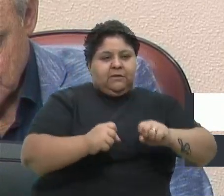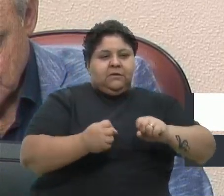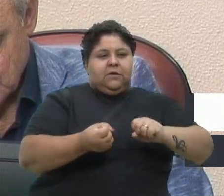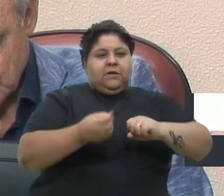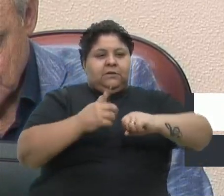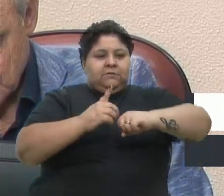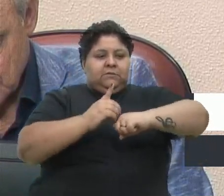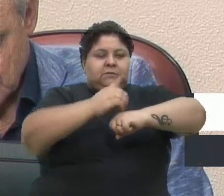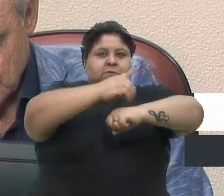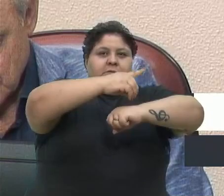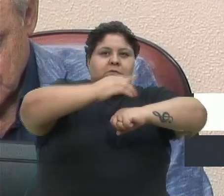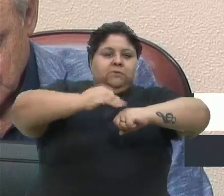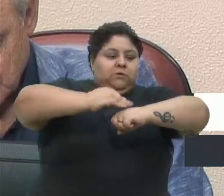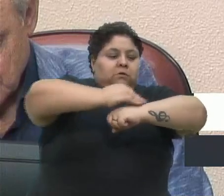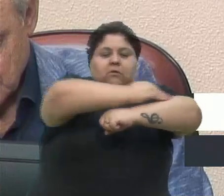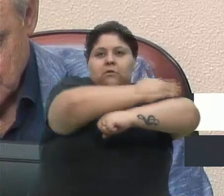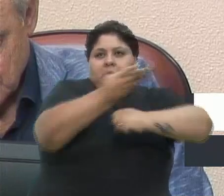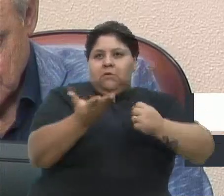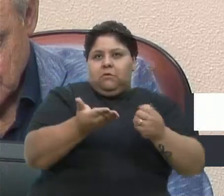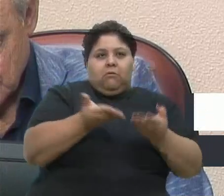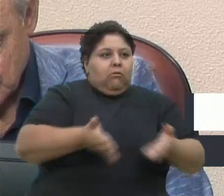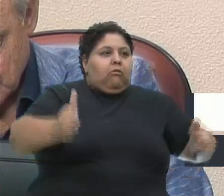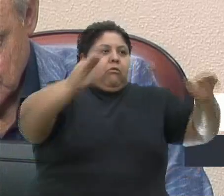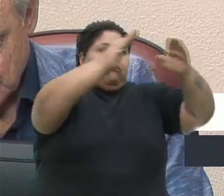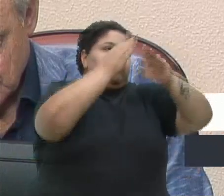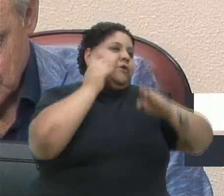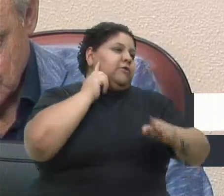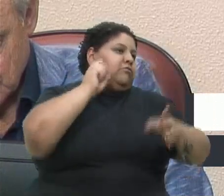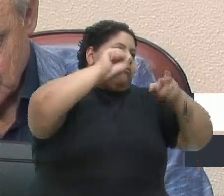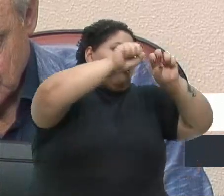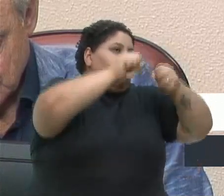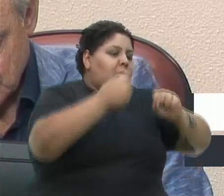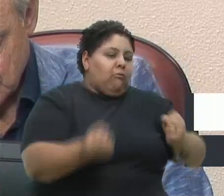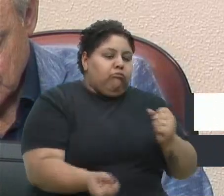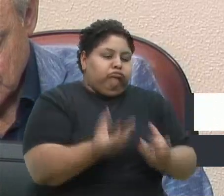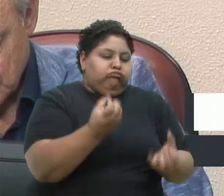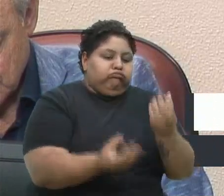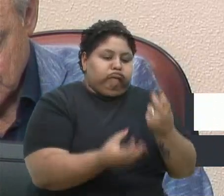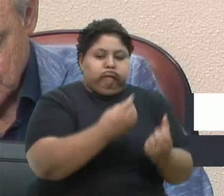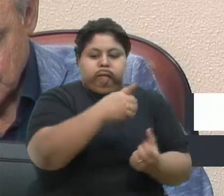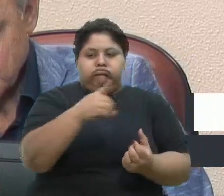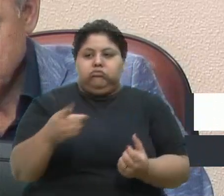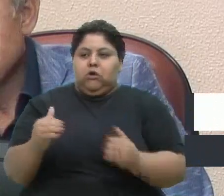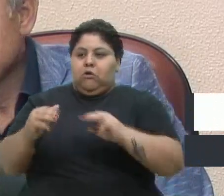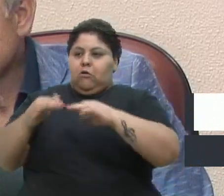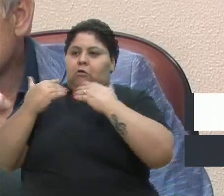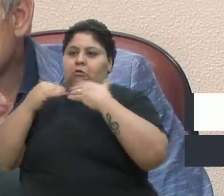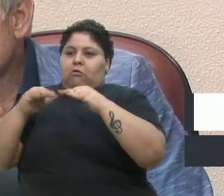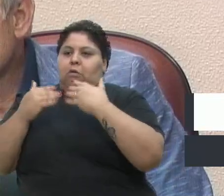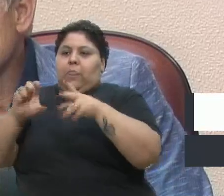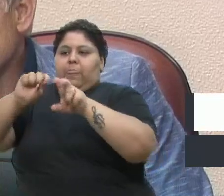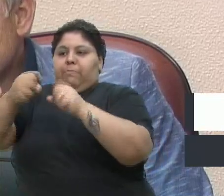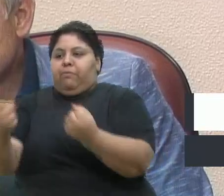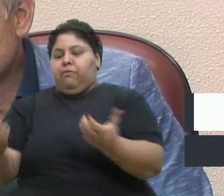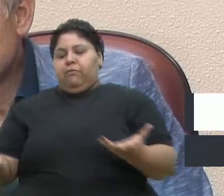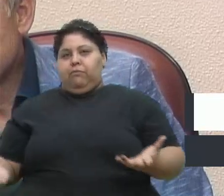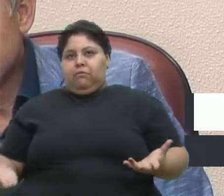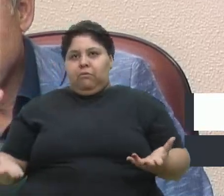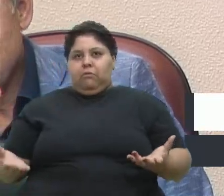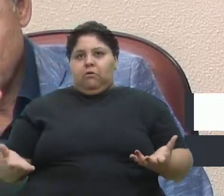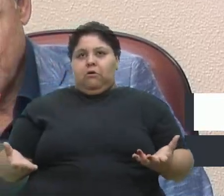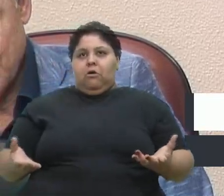hora o container quebrado, queimado, outra hora é o caminhão pifado, outra hora falta de